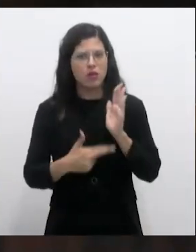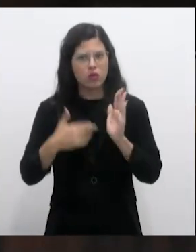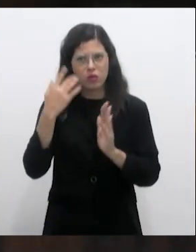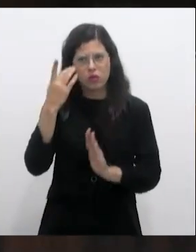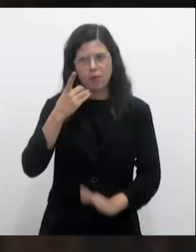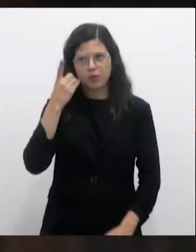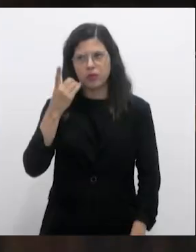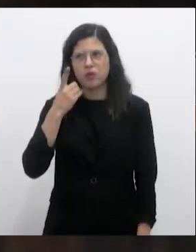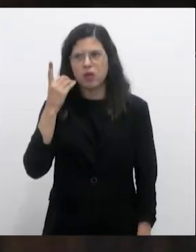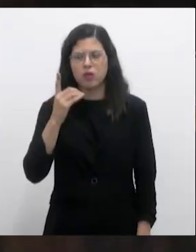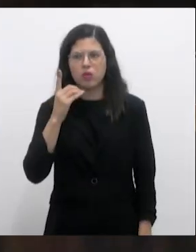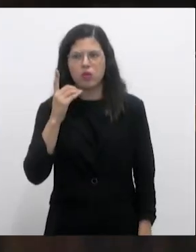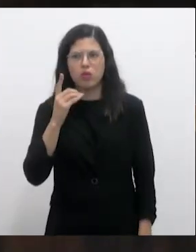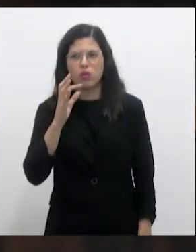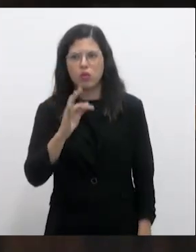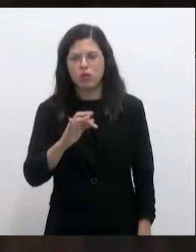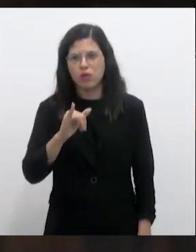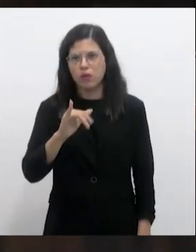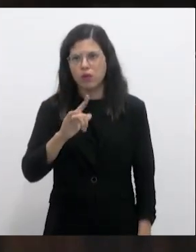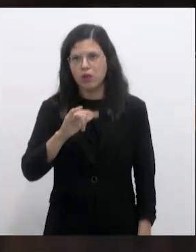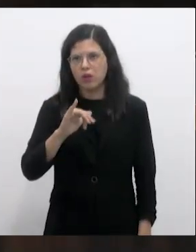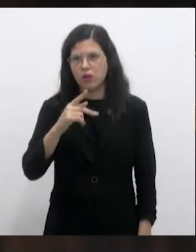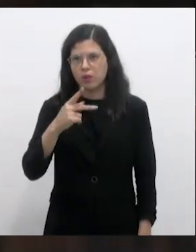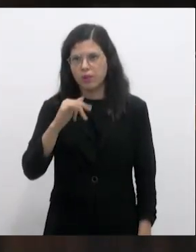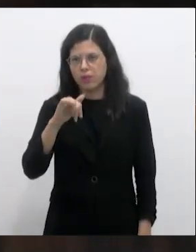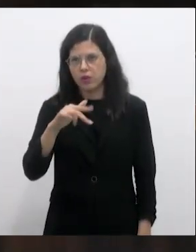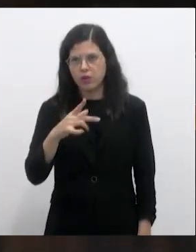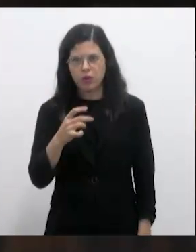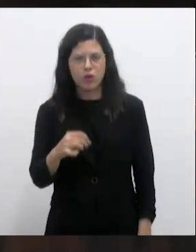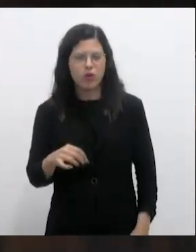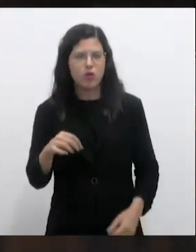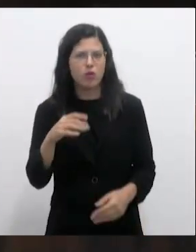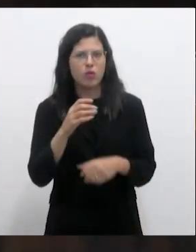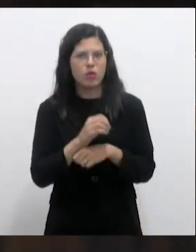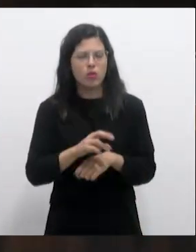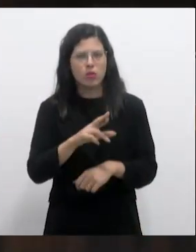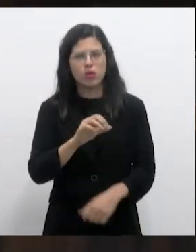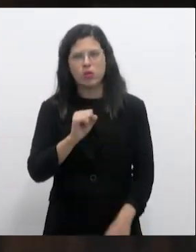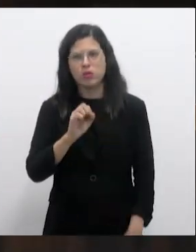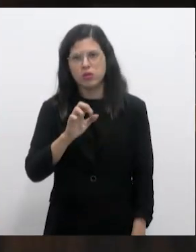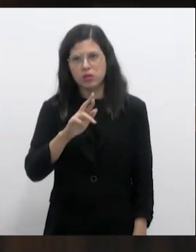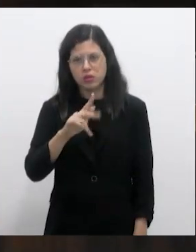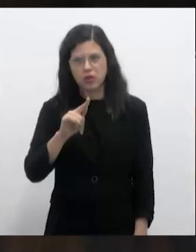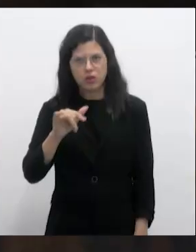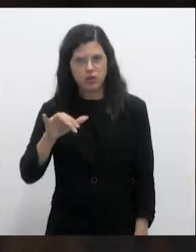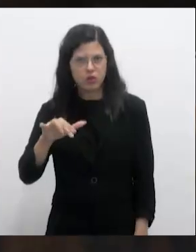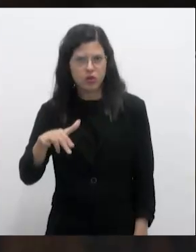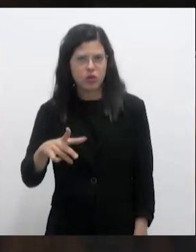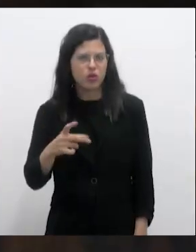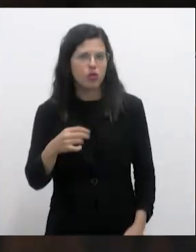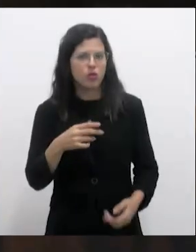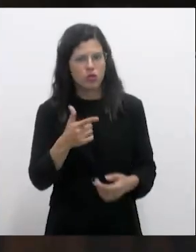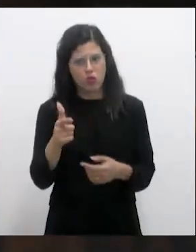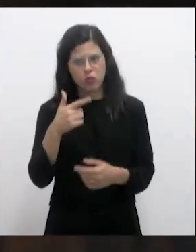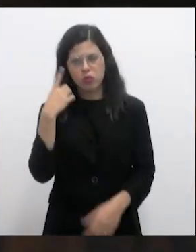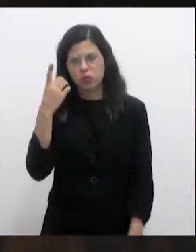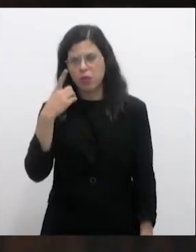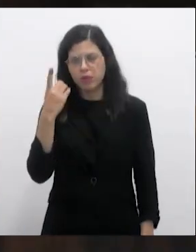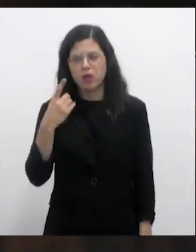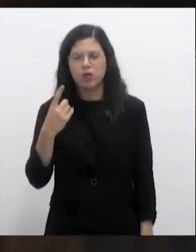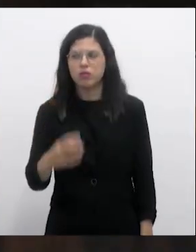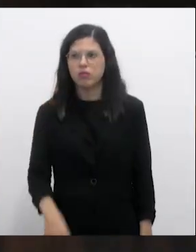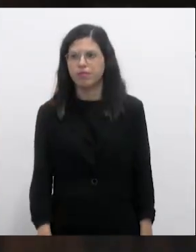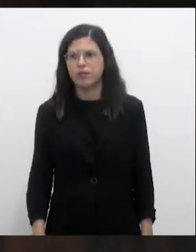deputado Filipinho Raves, Chico Machado, doutor Serginho, Rodrigo Amorim, professor Josemar e Alexandre Quinoclope.